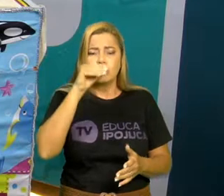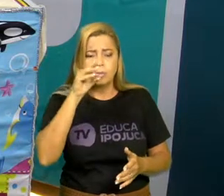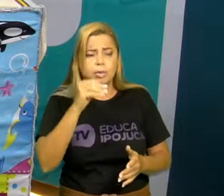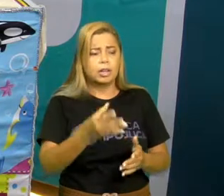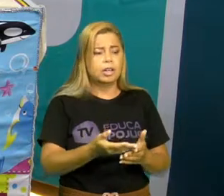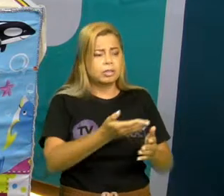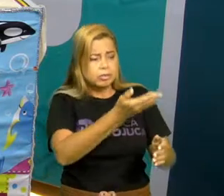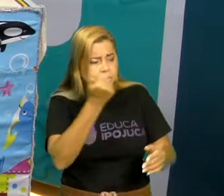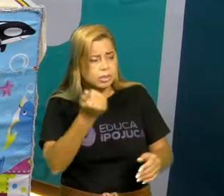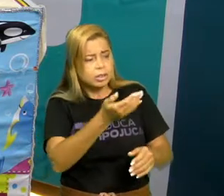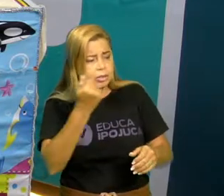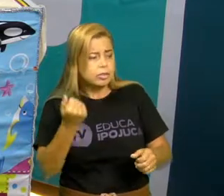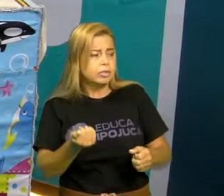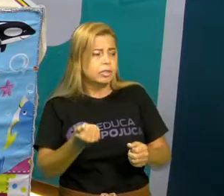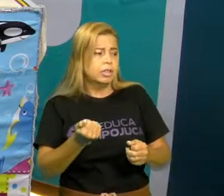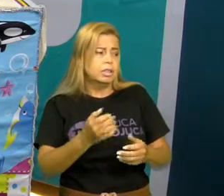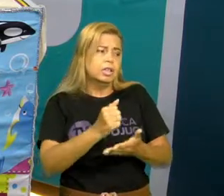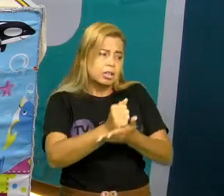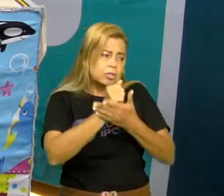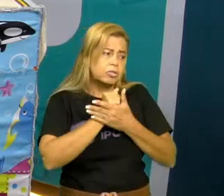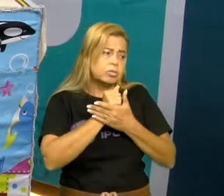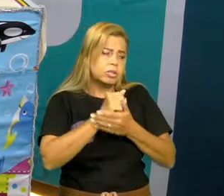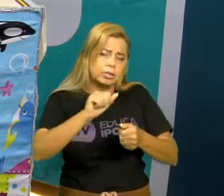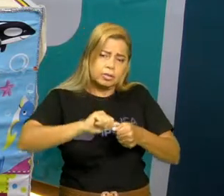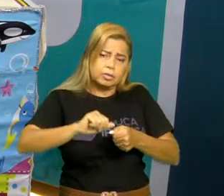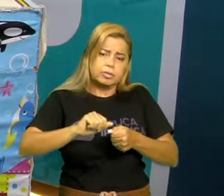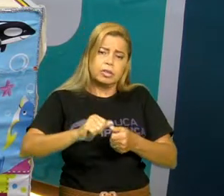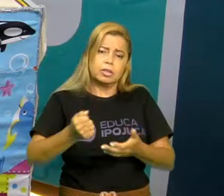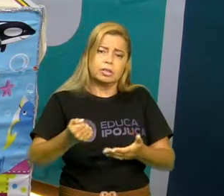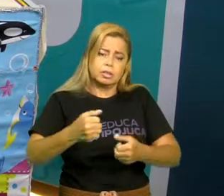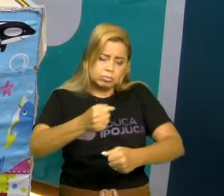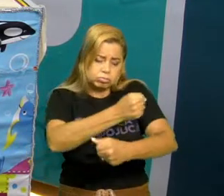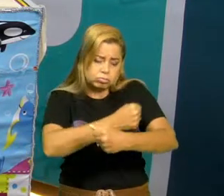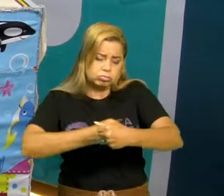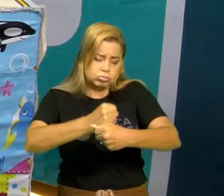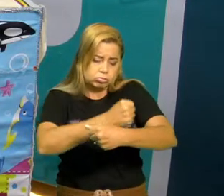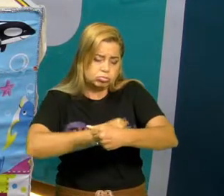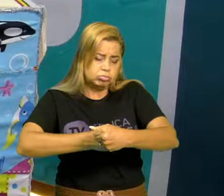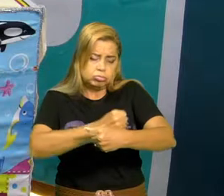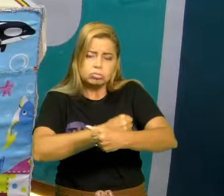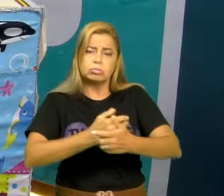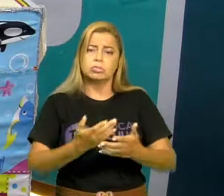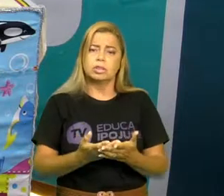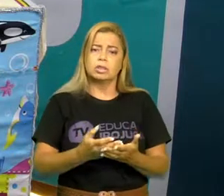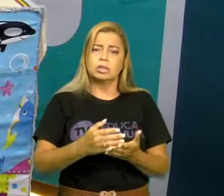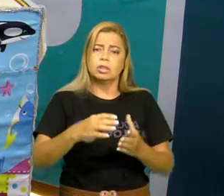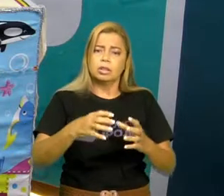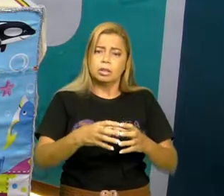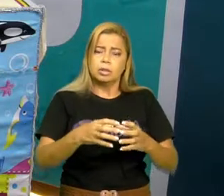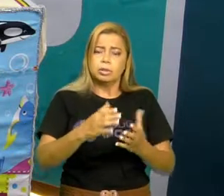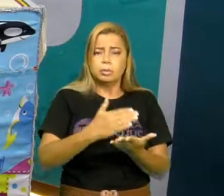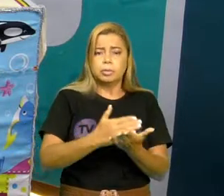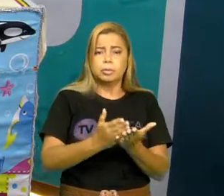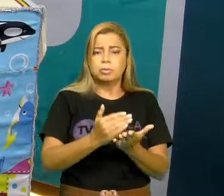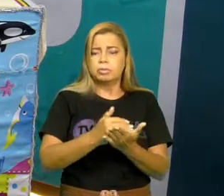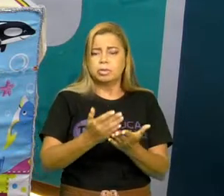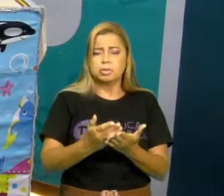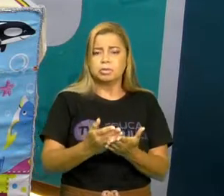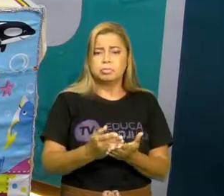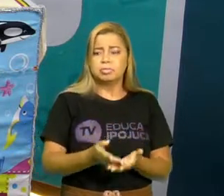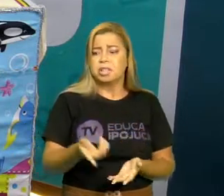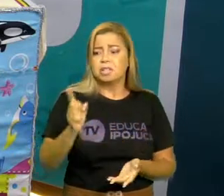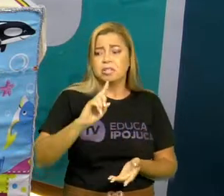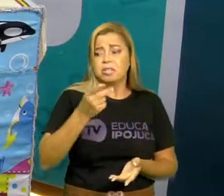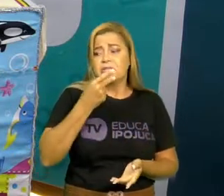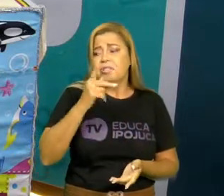colhi, agora é só para me ajudar a fazer o bolo. Mas eles disseram que não iam. Estavam brincando,